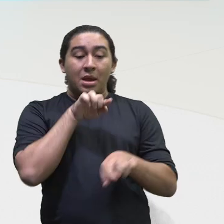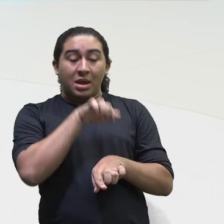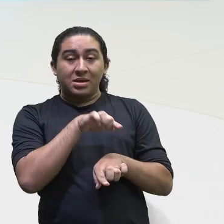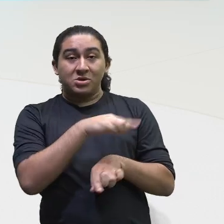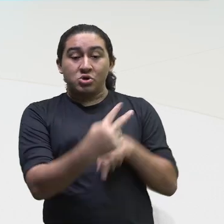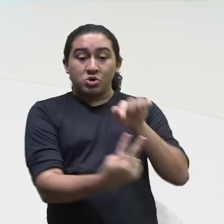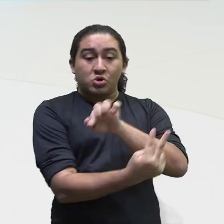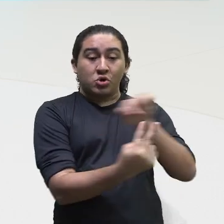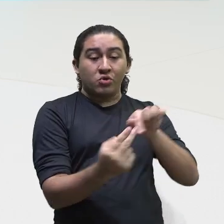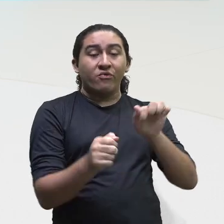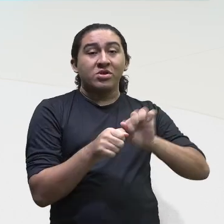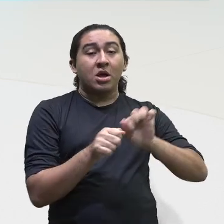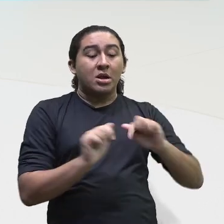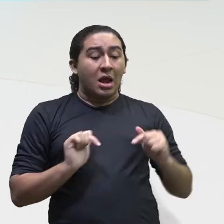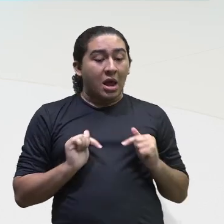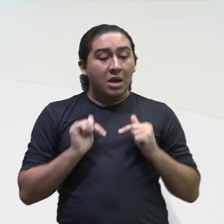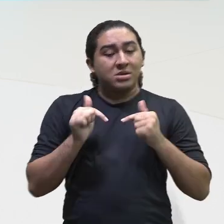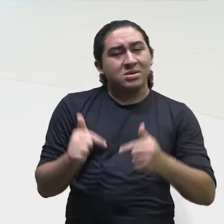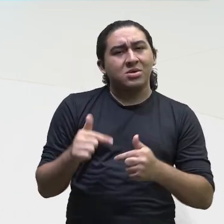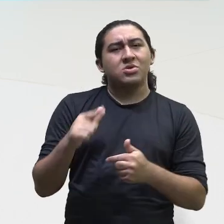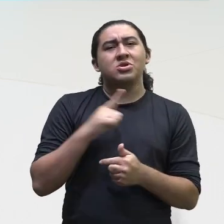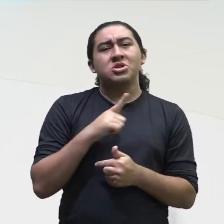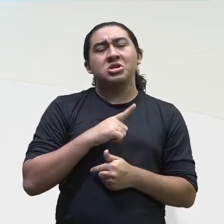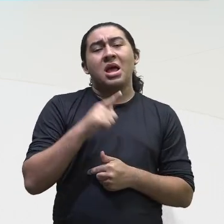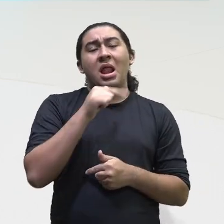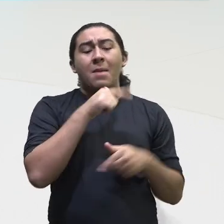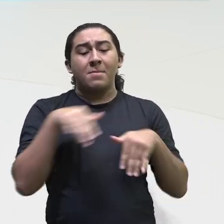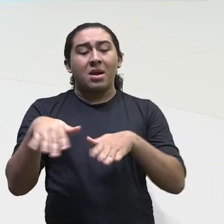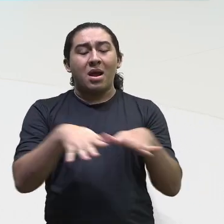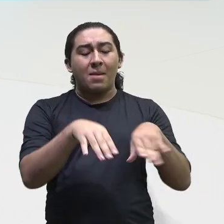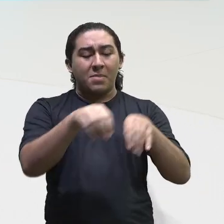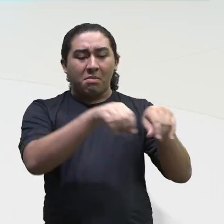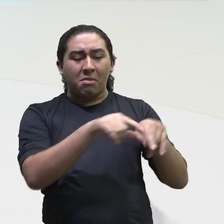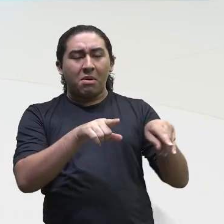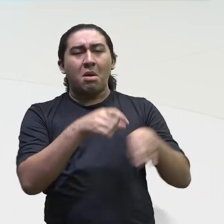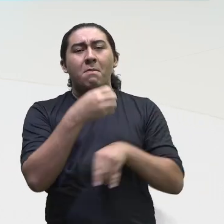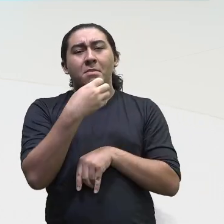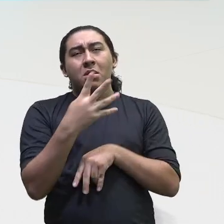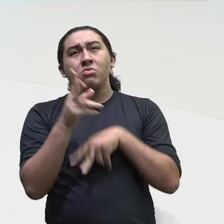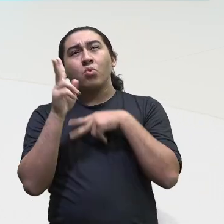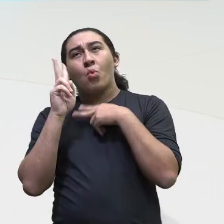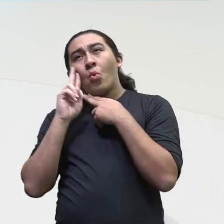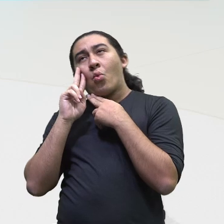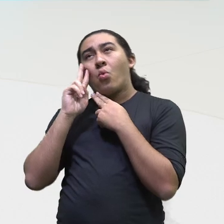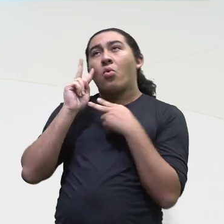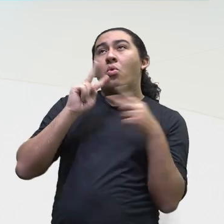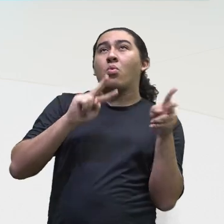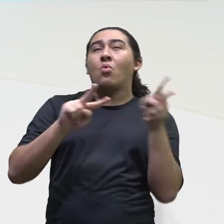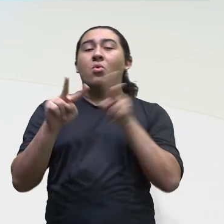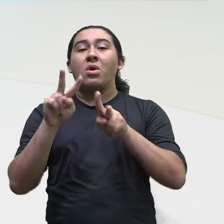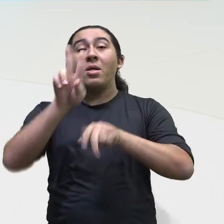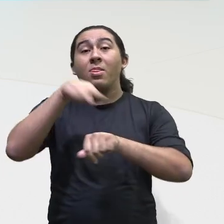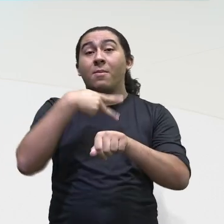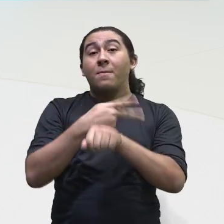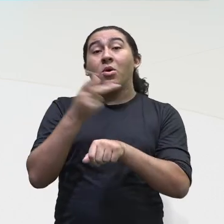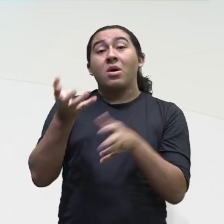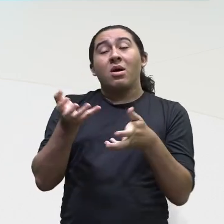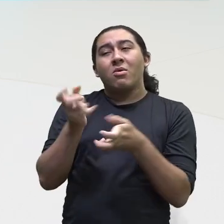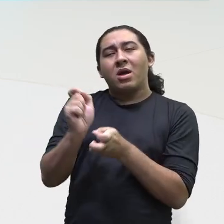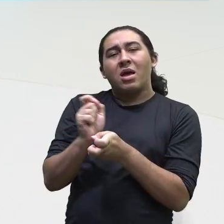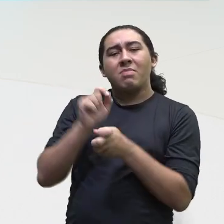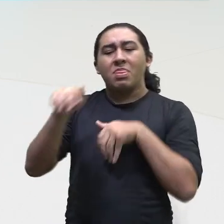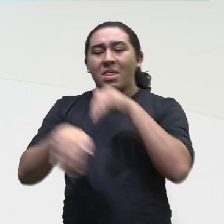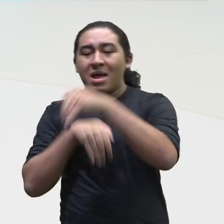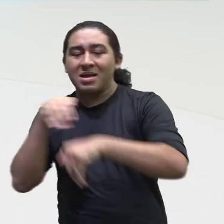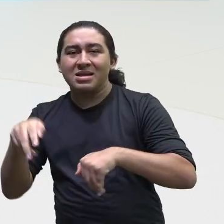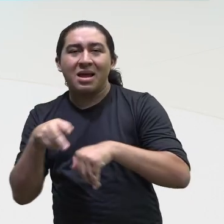ação, estavam ali, ó, na praia, de boa, e aí decidiram nadar para verificar uma ave que no